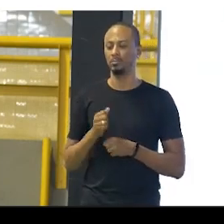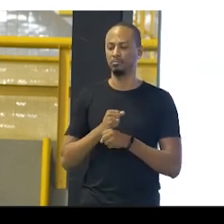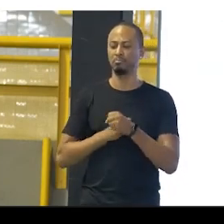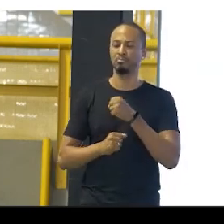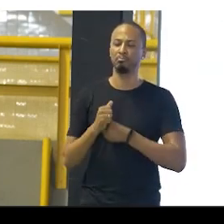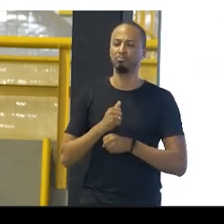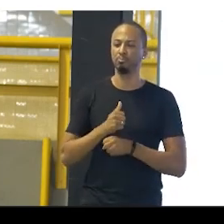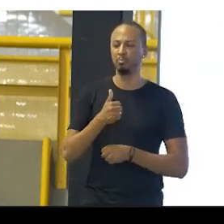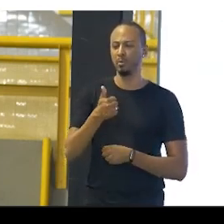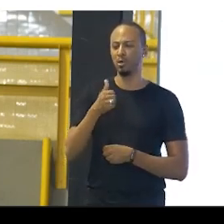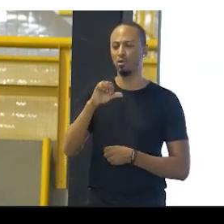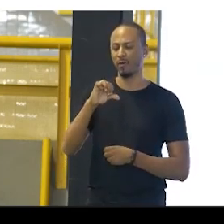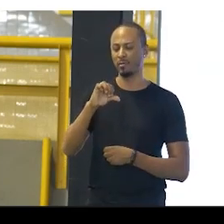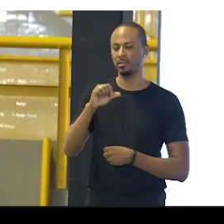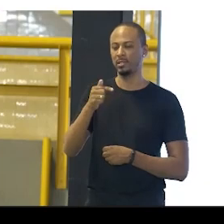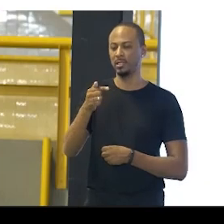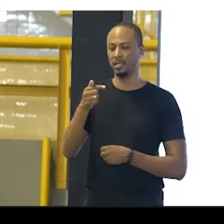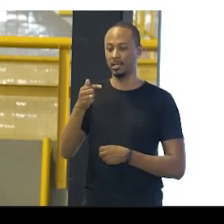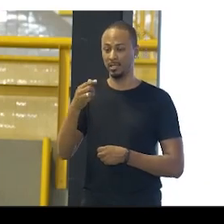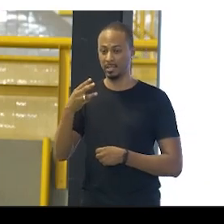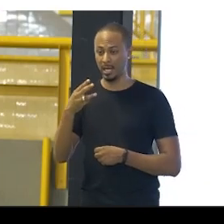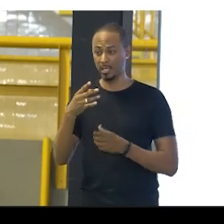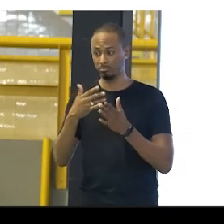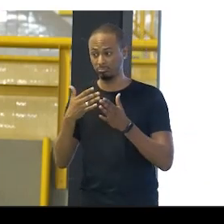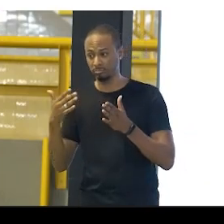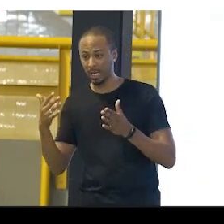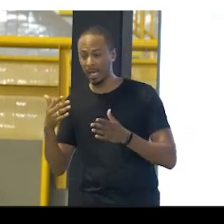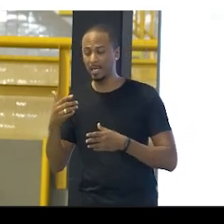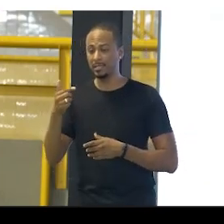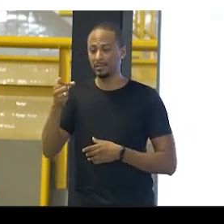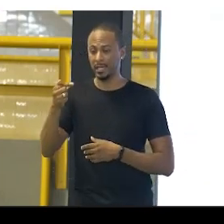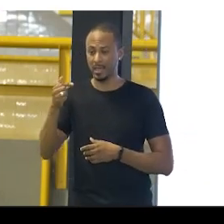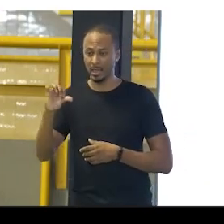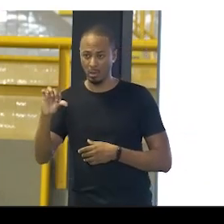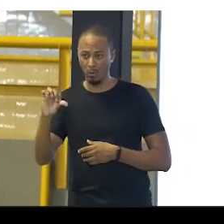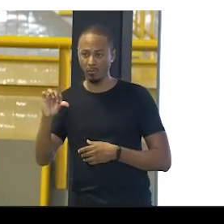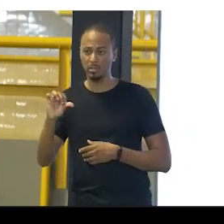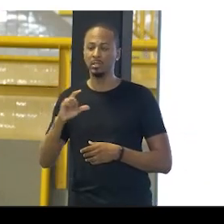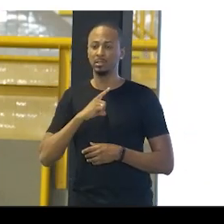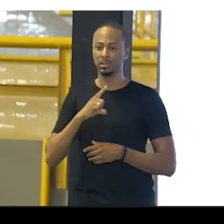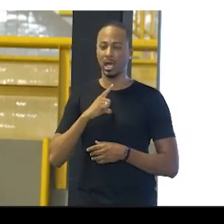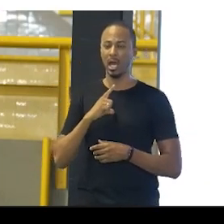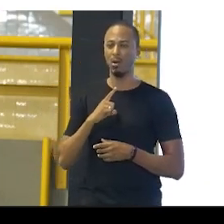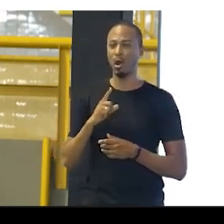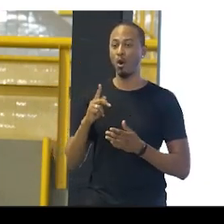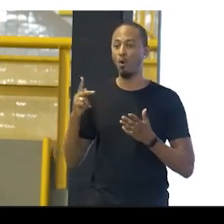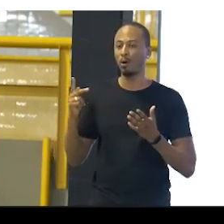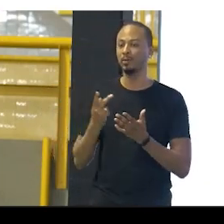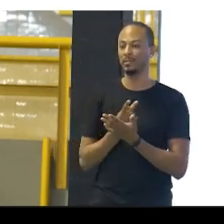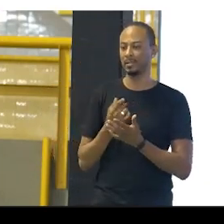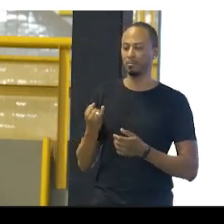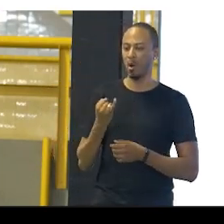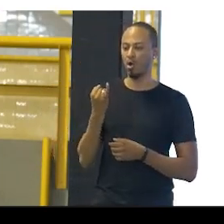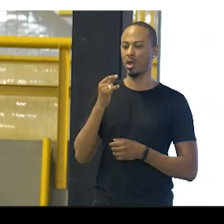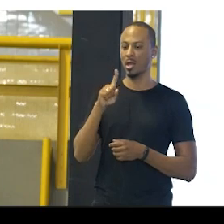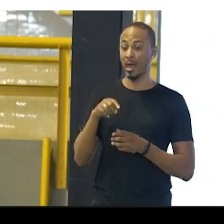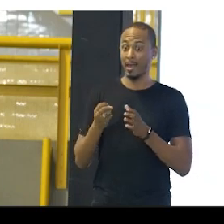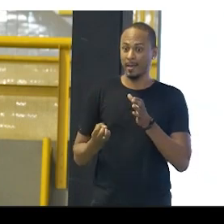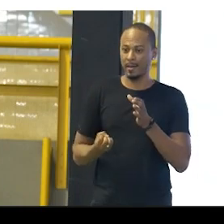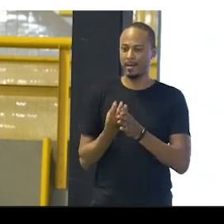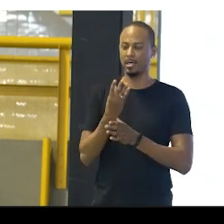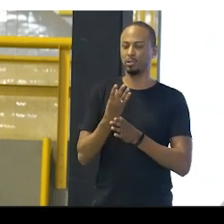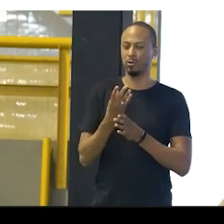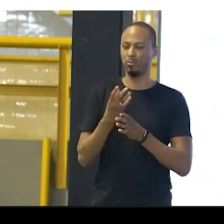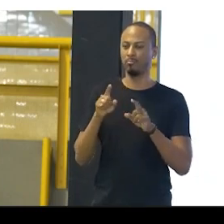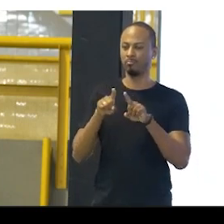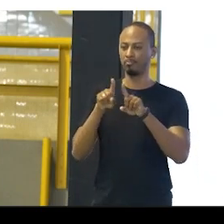1979, nós tivemos aqui no Brasil um acontecimento importante que foi a criação do Programa Nacional do